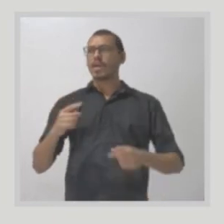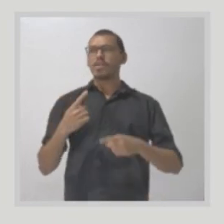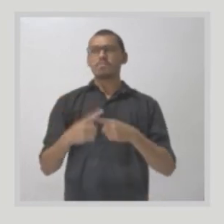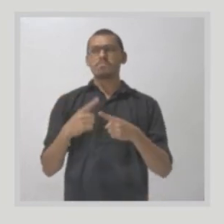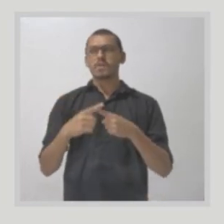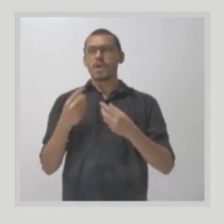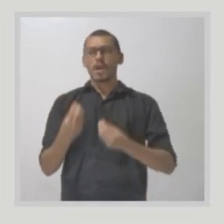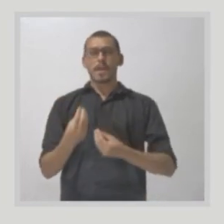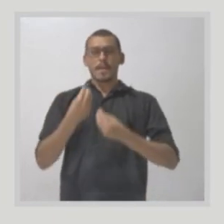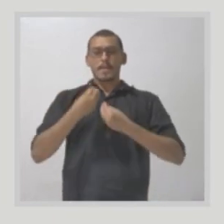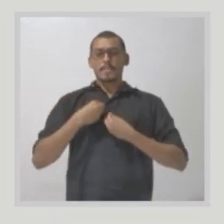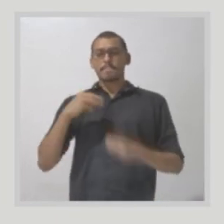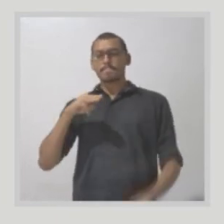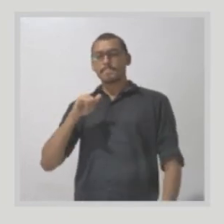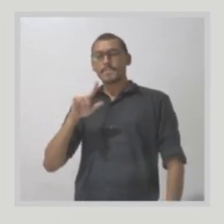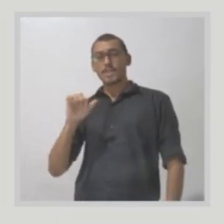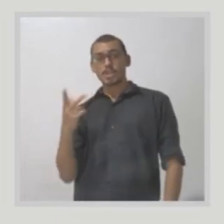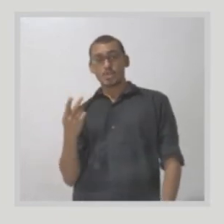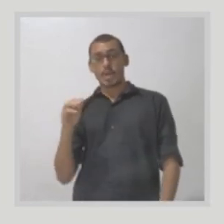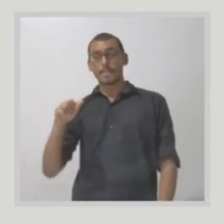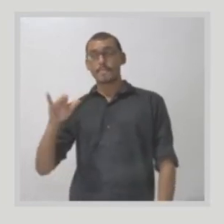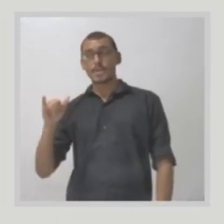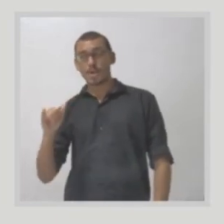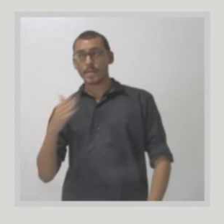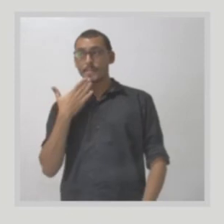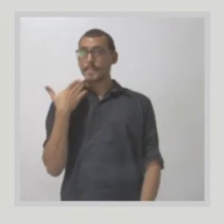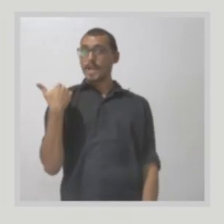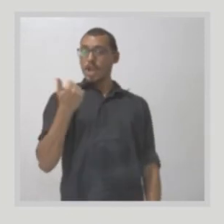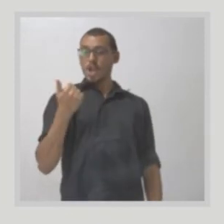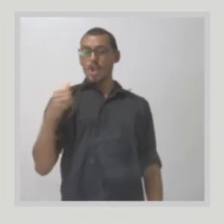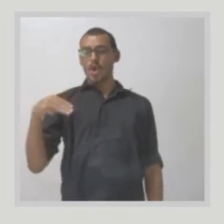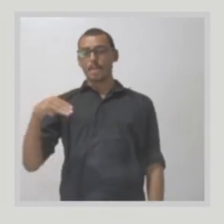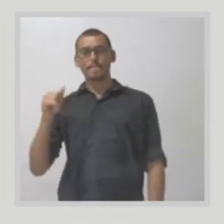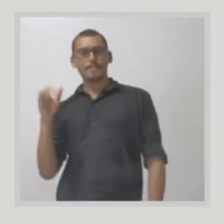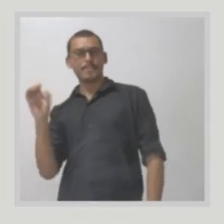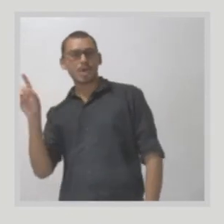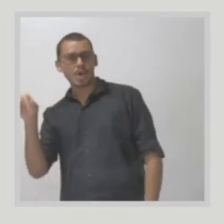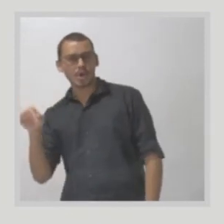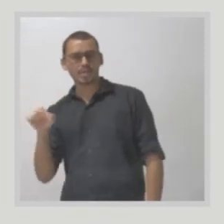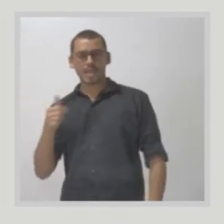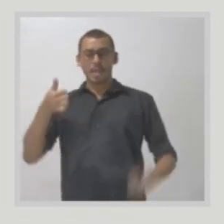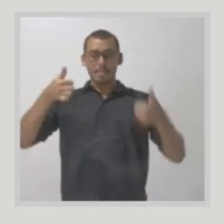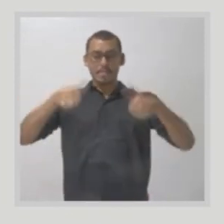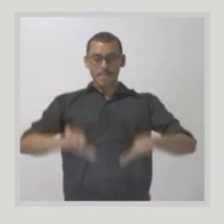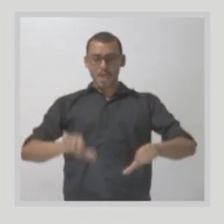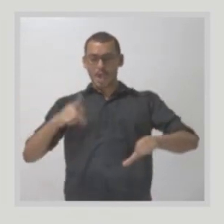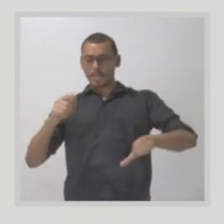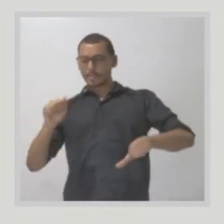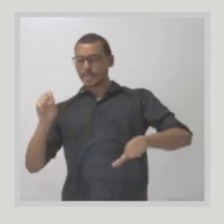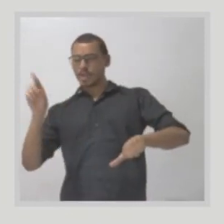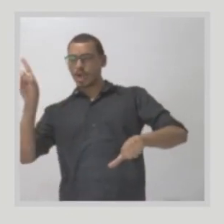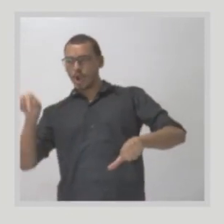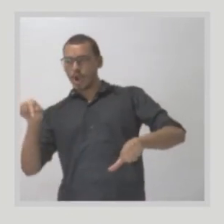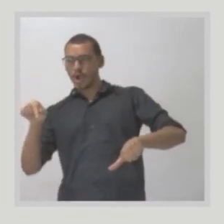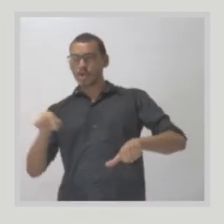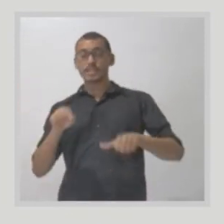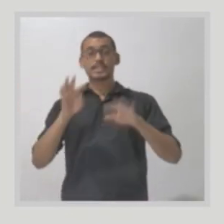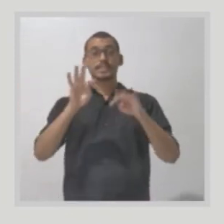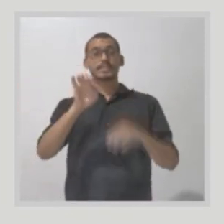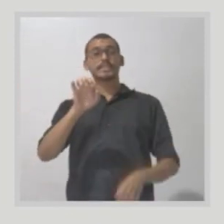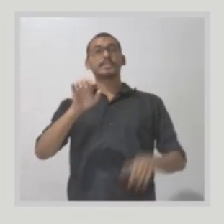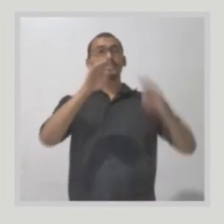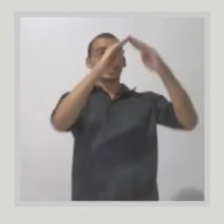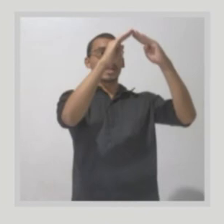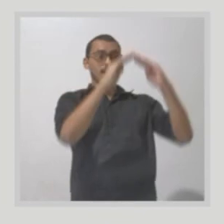milho, dizem mió. Para melhor, dizem mió. Para pior, pior. Para telhado, dizem telhado. E